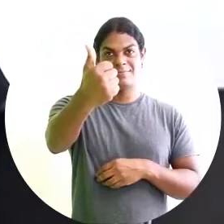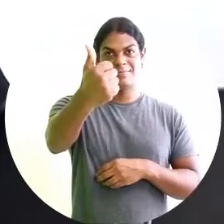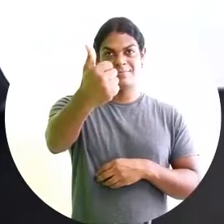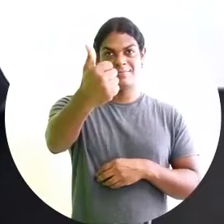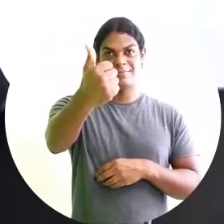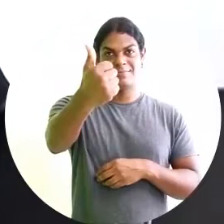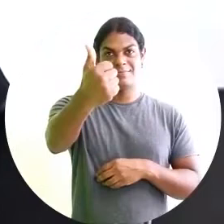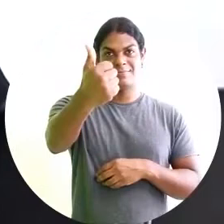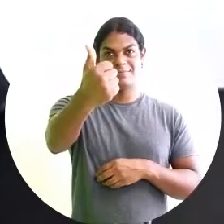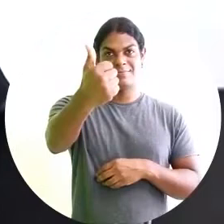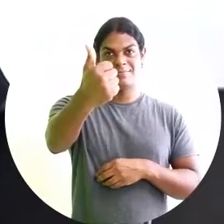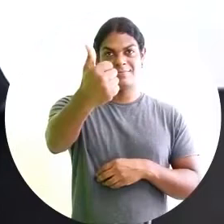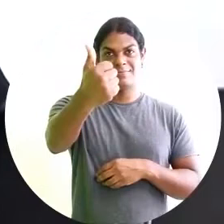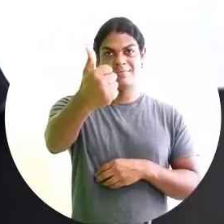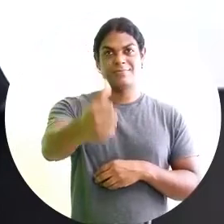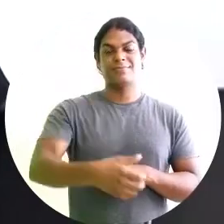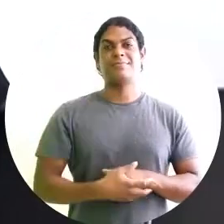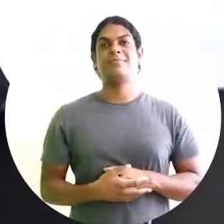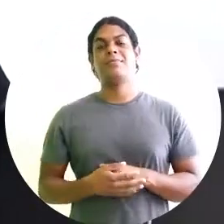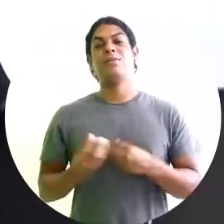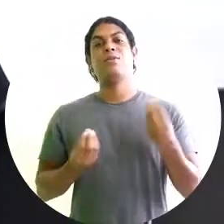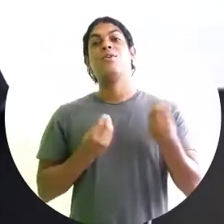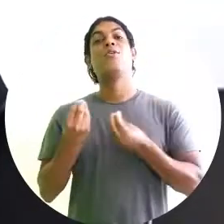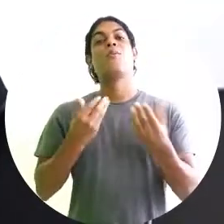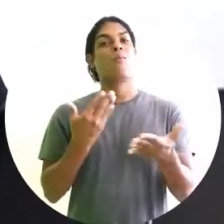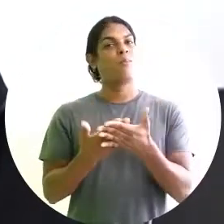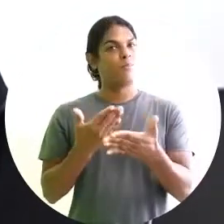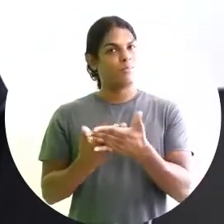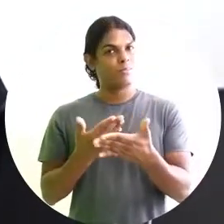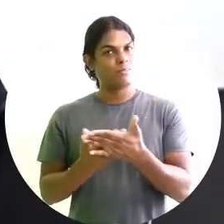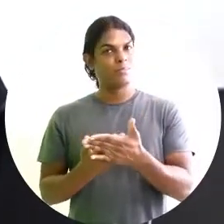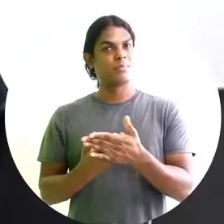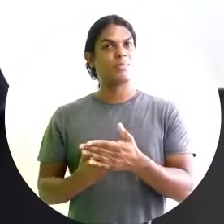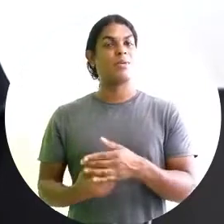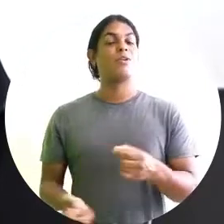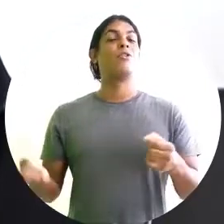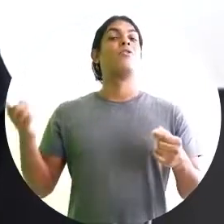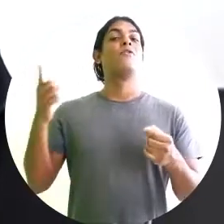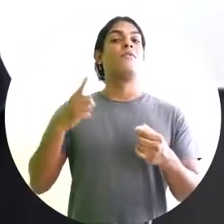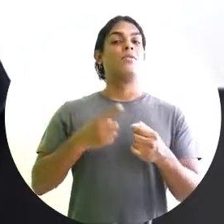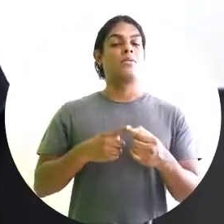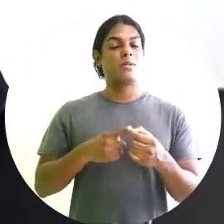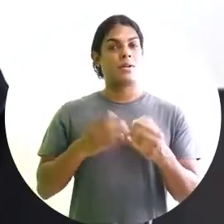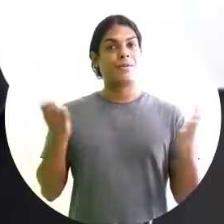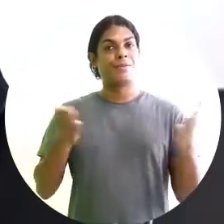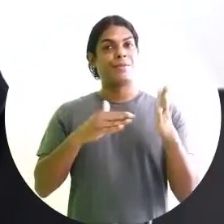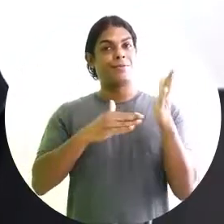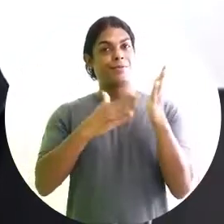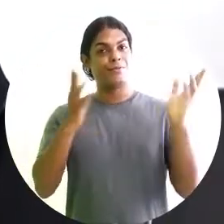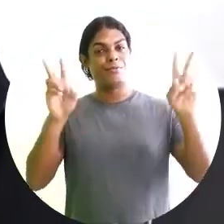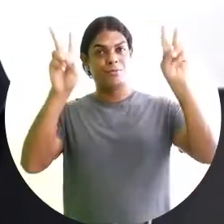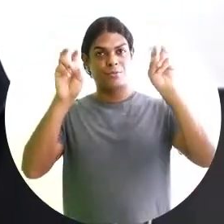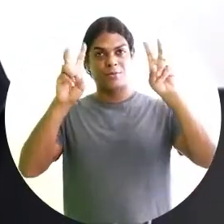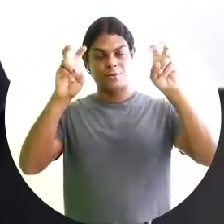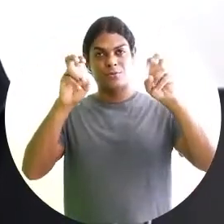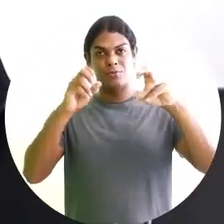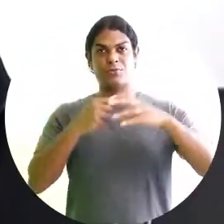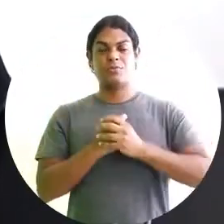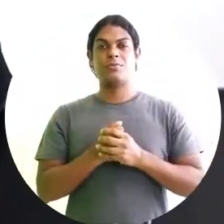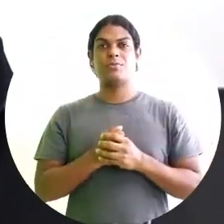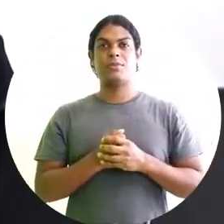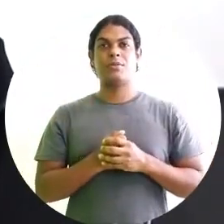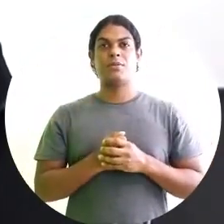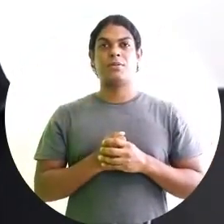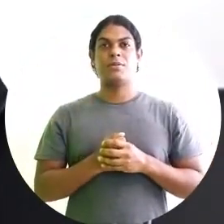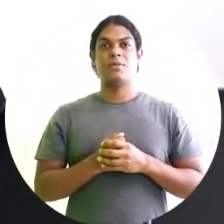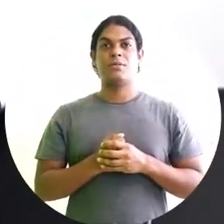visto da cintura para cima. Como estão os estudos? Vamos retornar à nossa última competência?